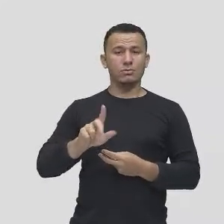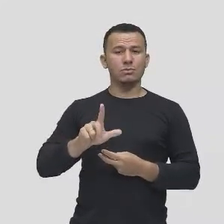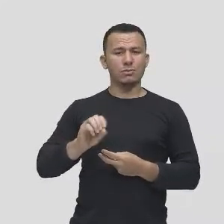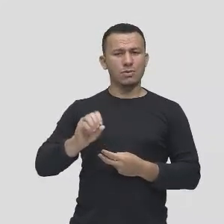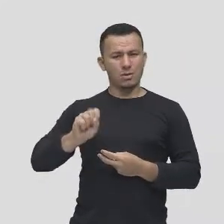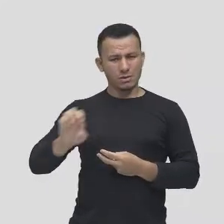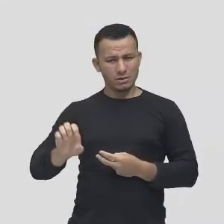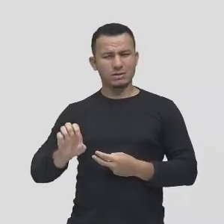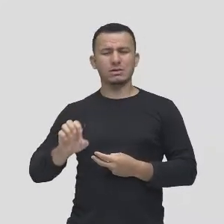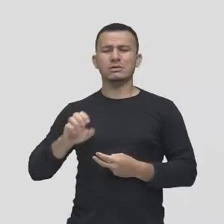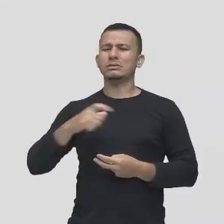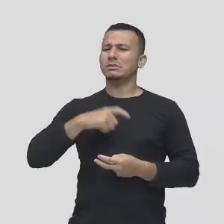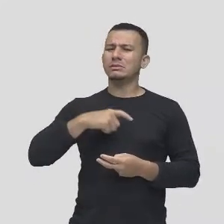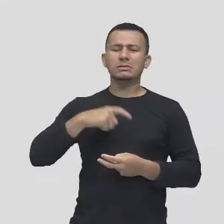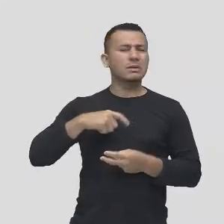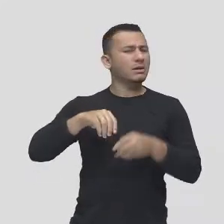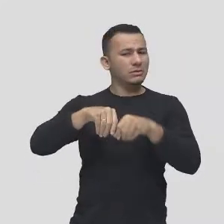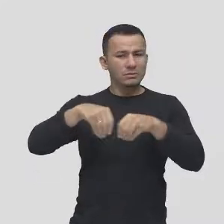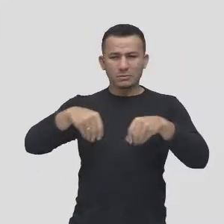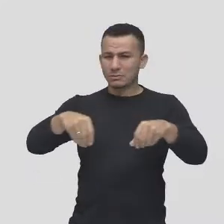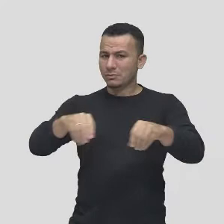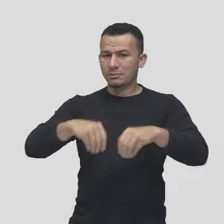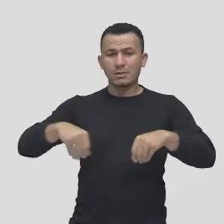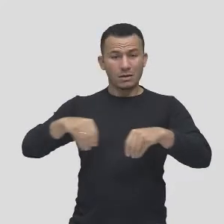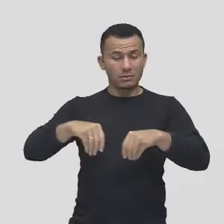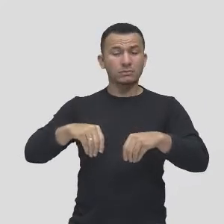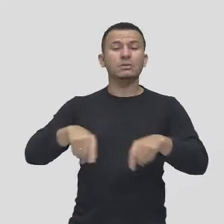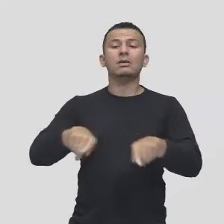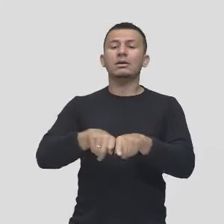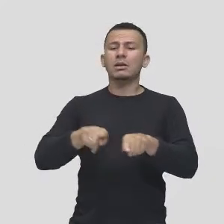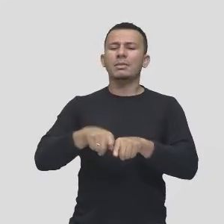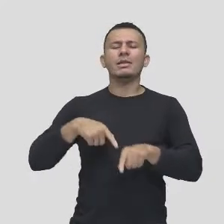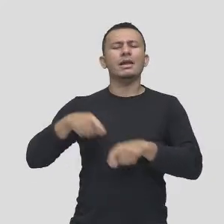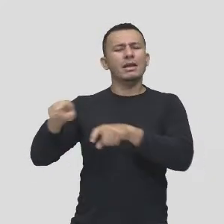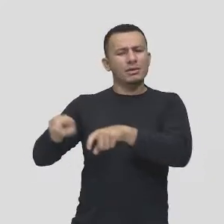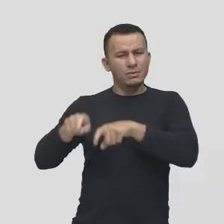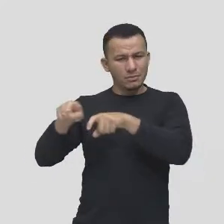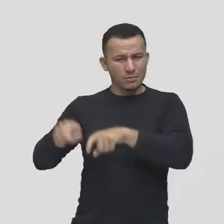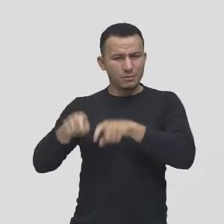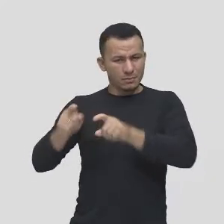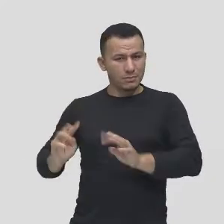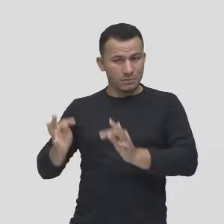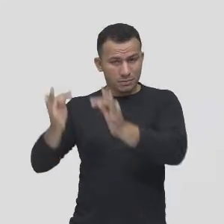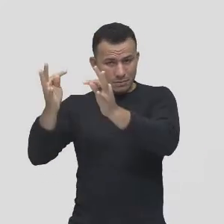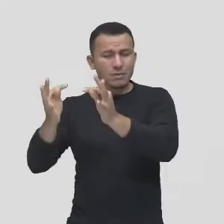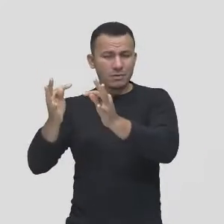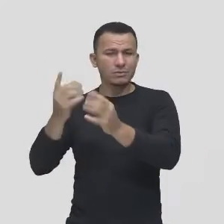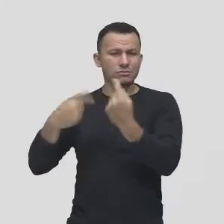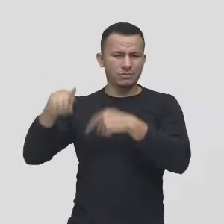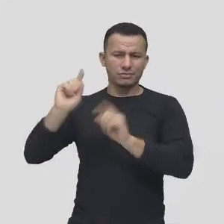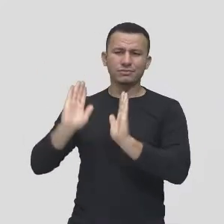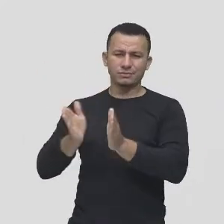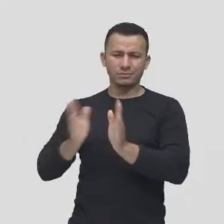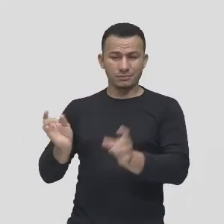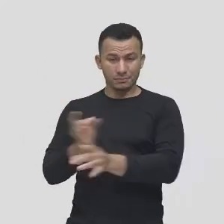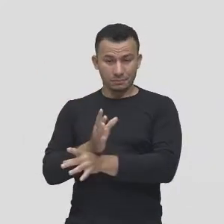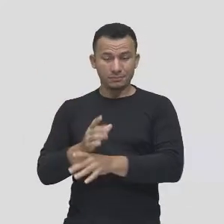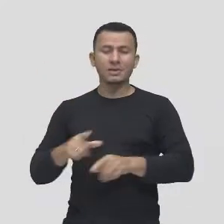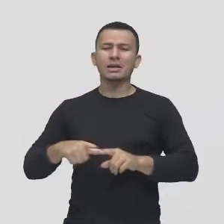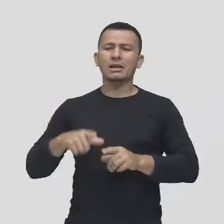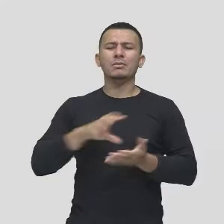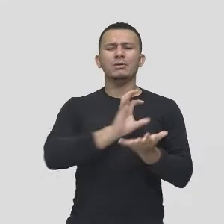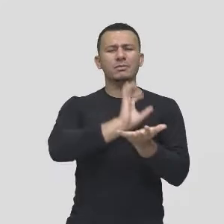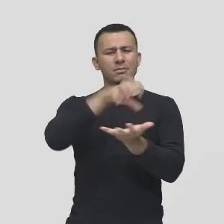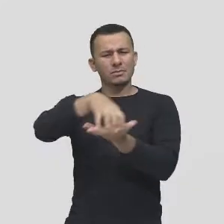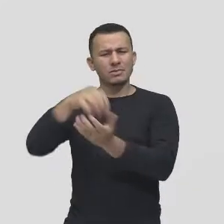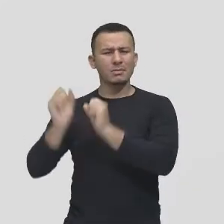lá para eles. A agricultura moderna, como a gente vai falar daqui a pouquinho, né, bem desenvolvida e muitas